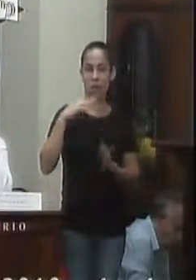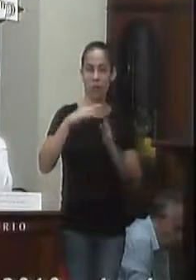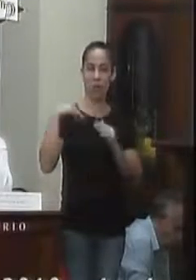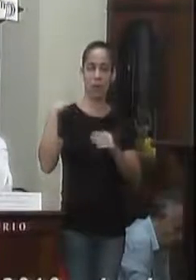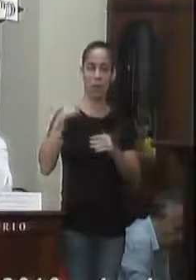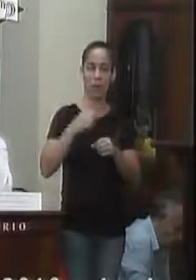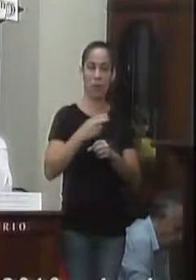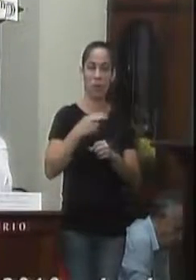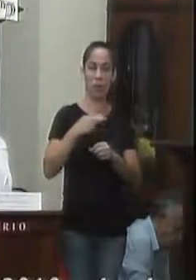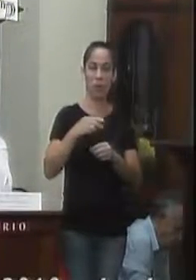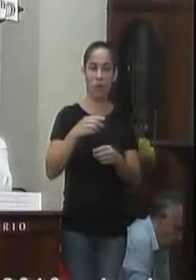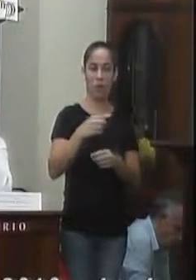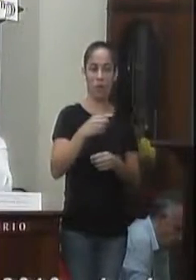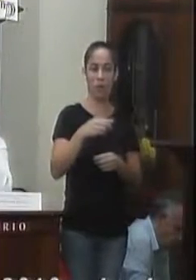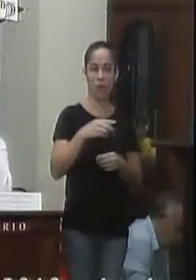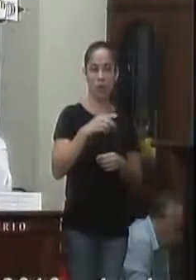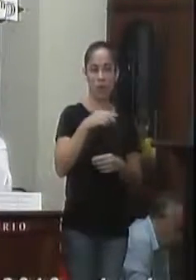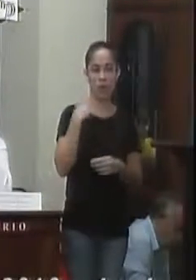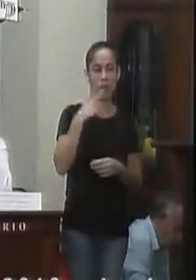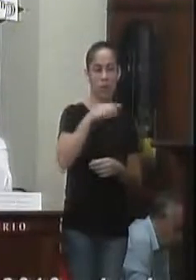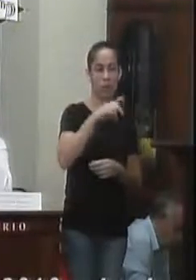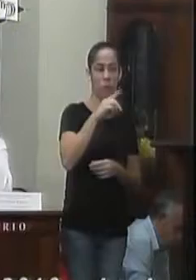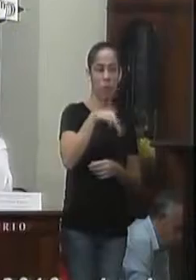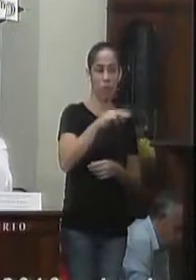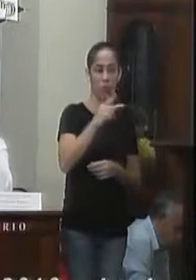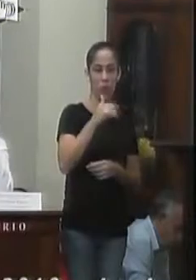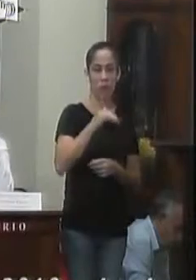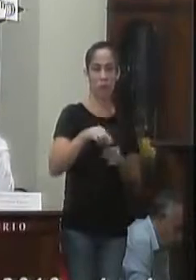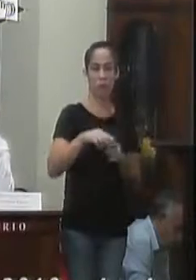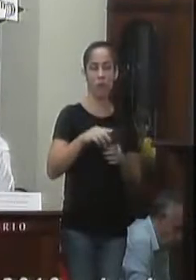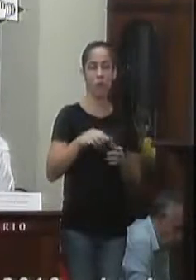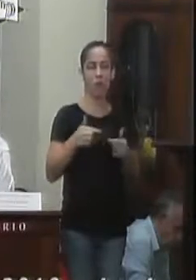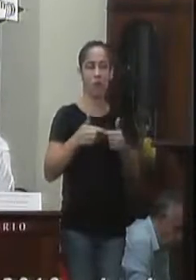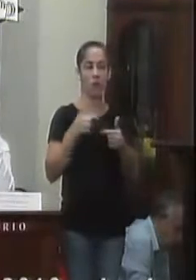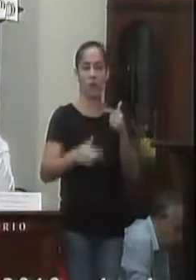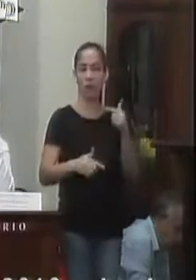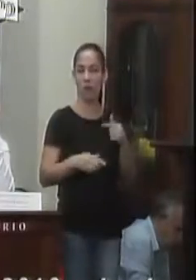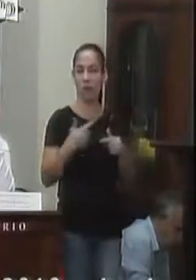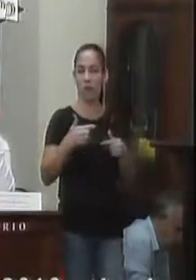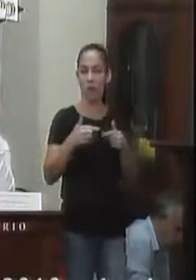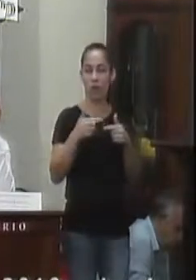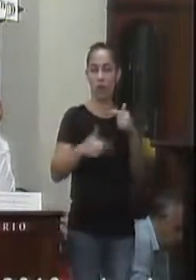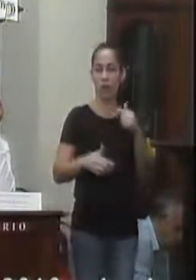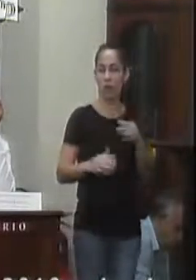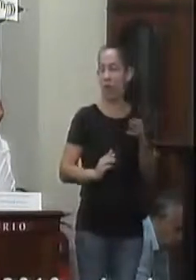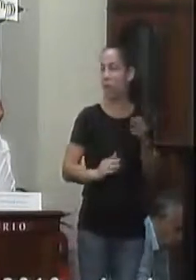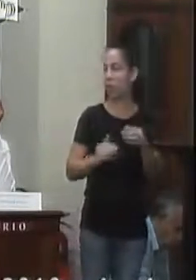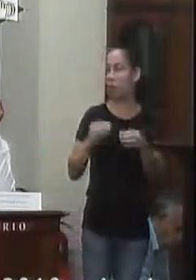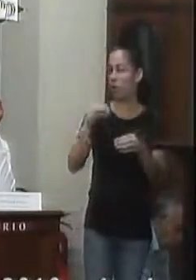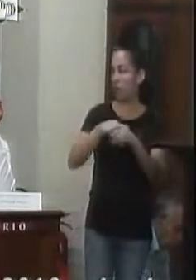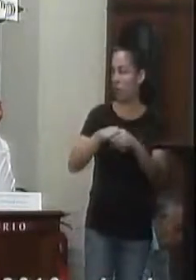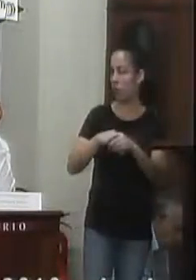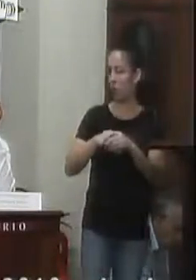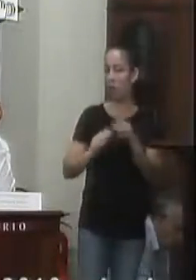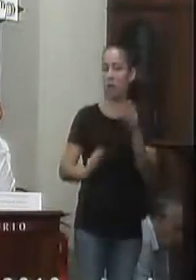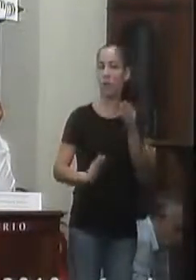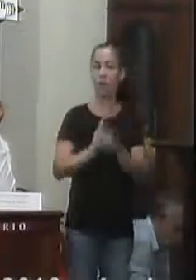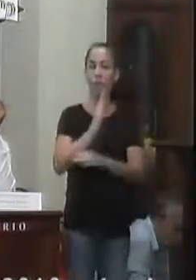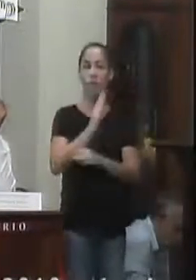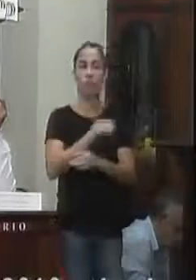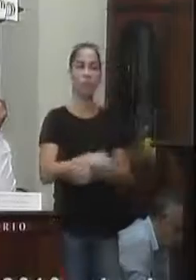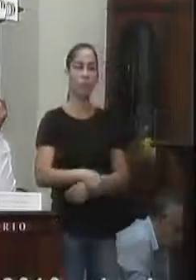093/2019 da vereadora Michele Vieira Cabral da Silva se encontra em discussão. Não tendo quem queira discutir, em votação.